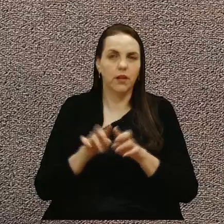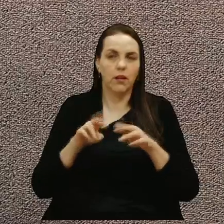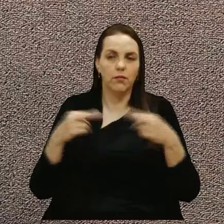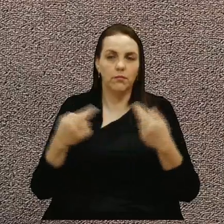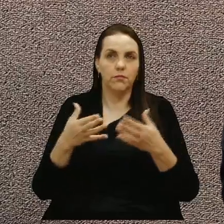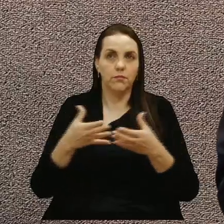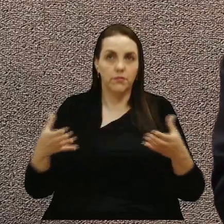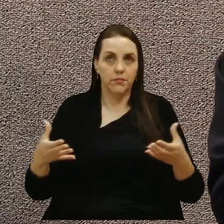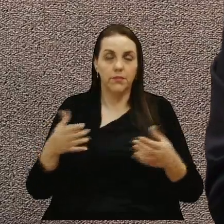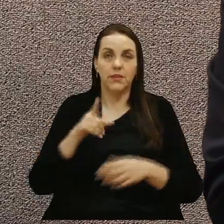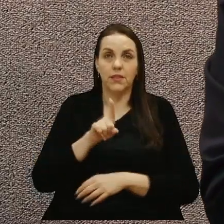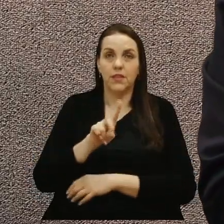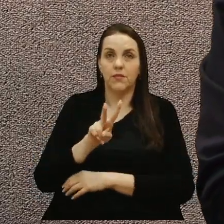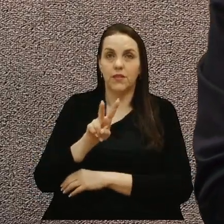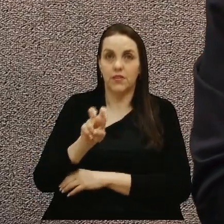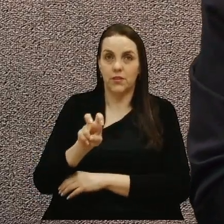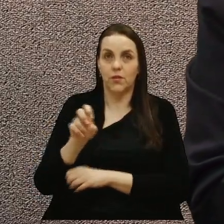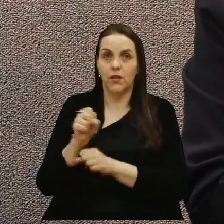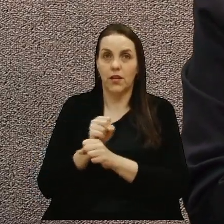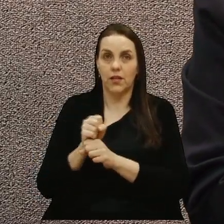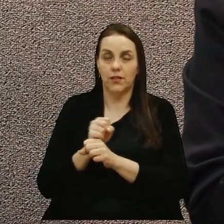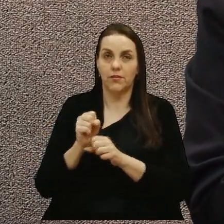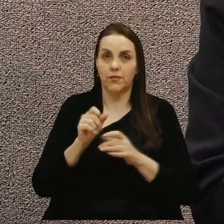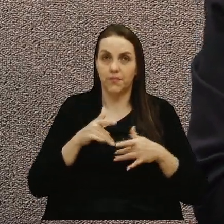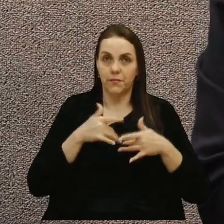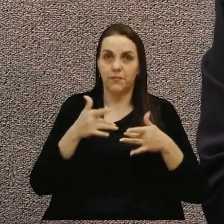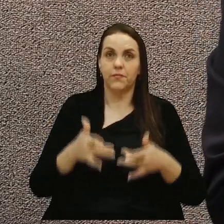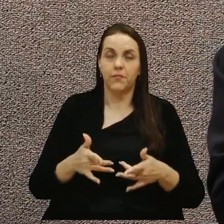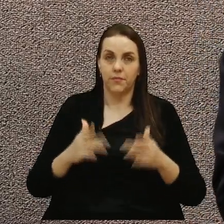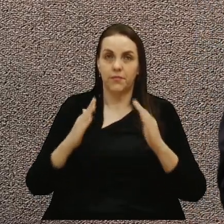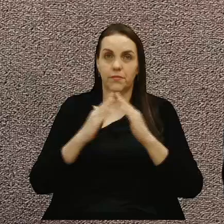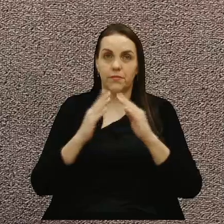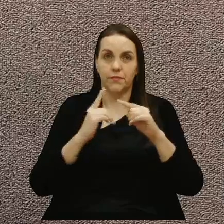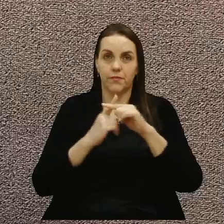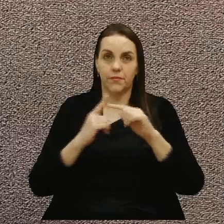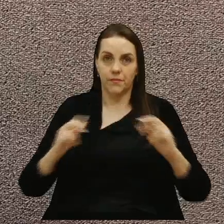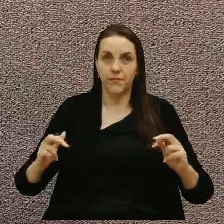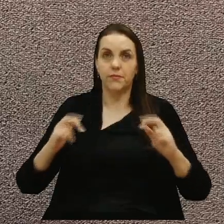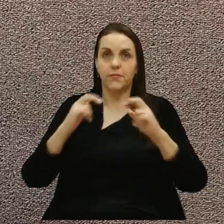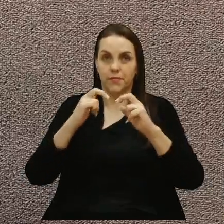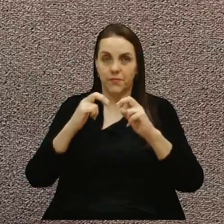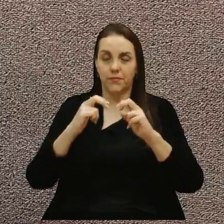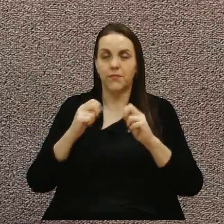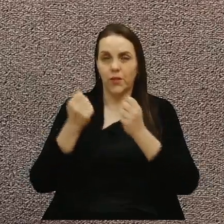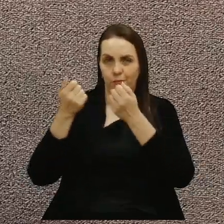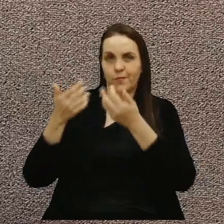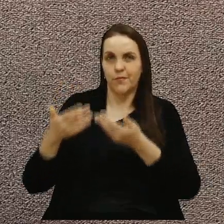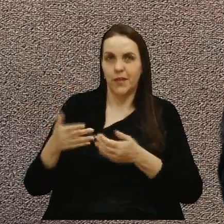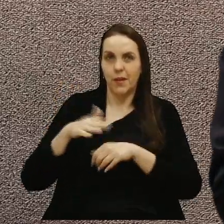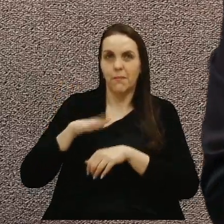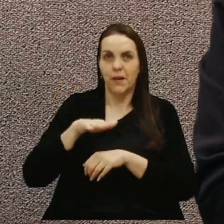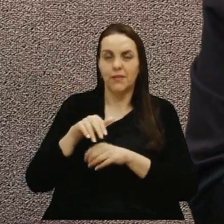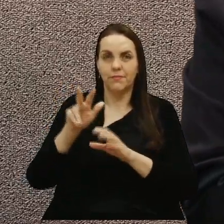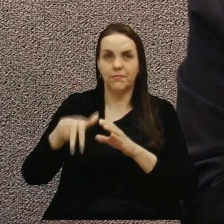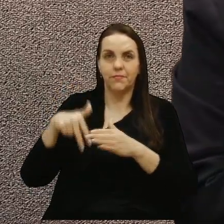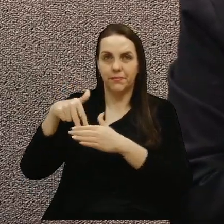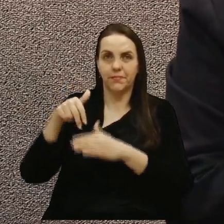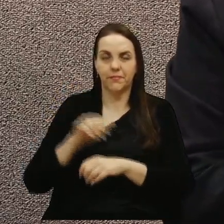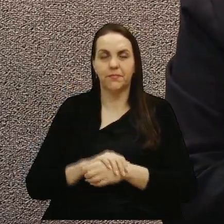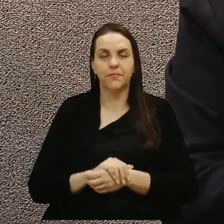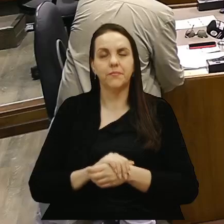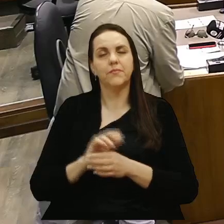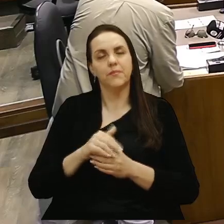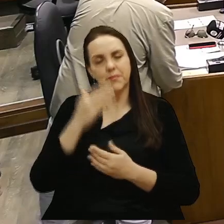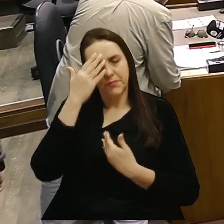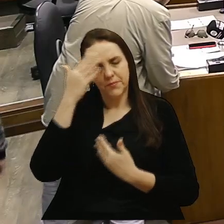são 125 anos da dedicação da Catedral. Vou falar um pouquinho mais hoje no espaço que tenho. Era isso, senhor presidente. Muito